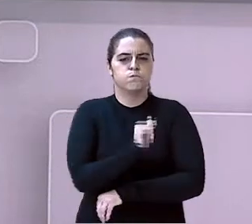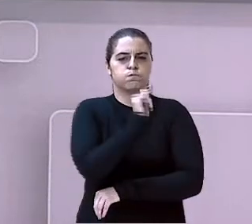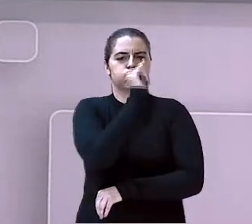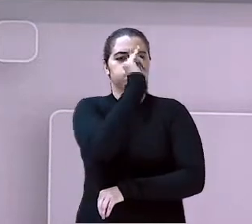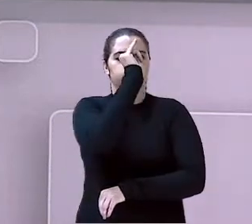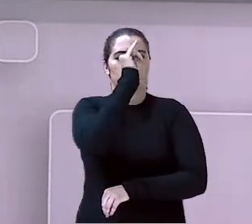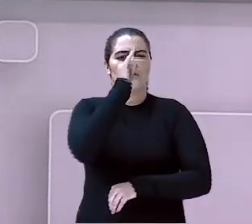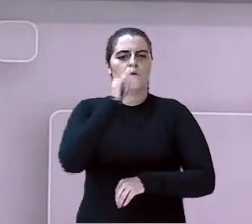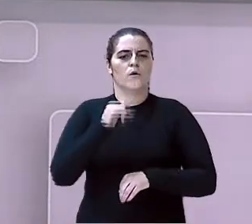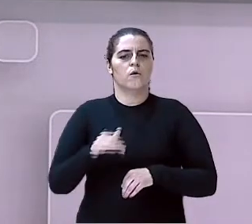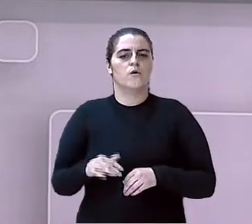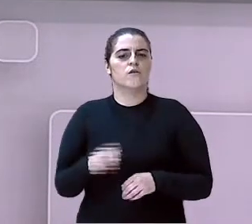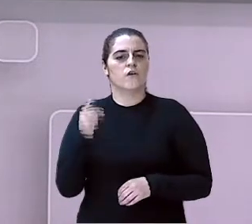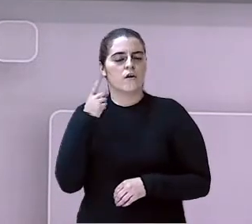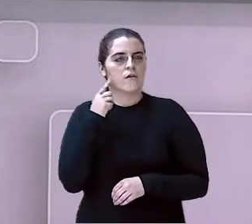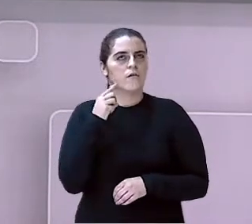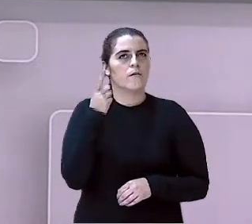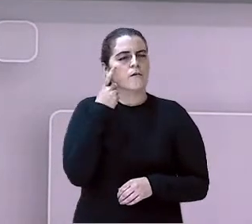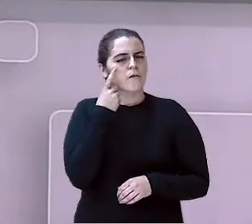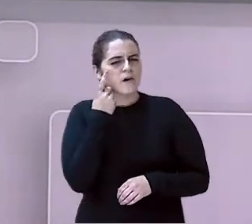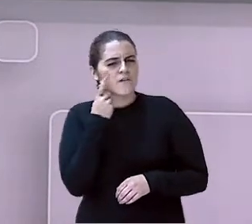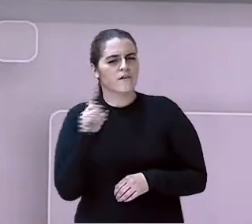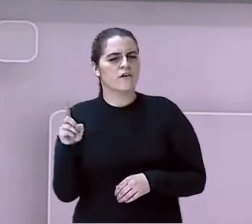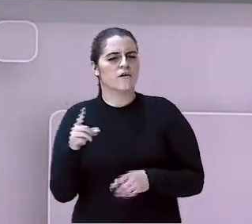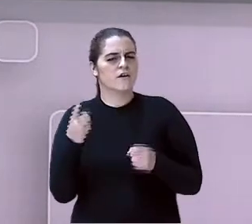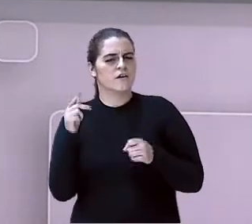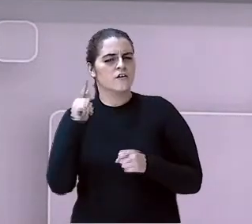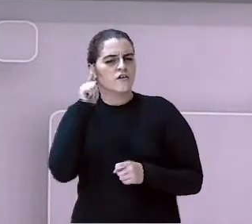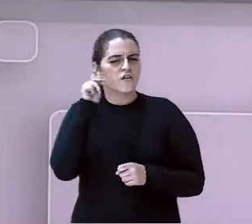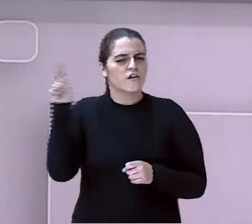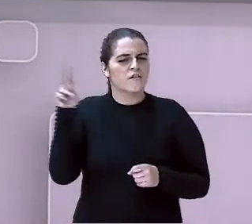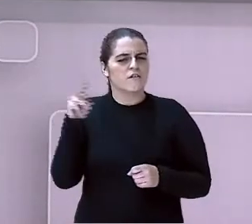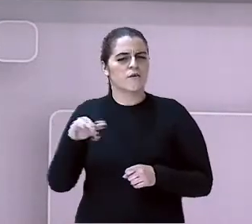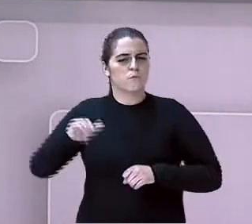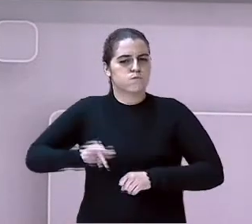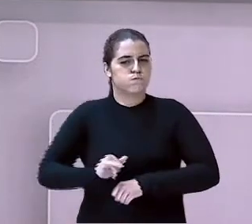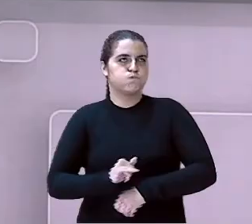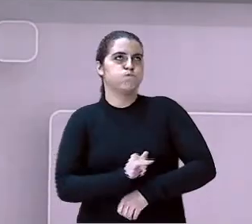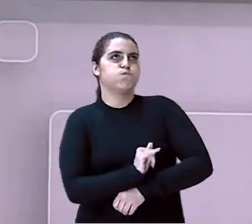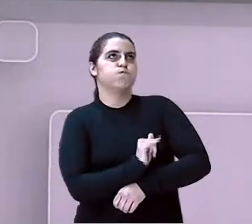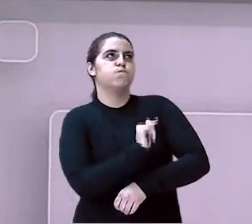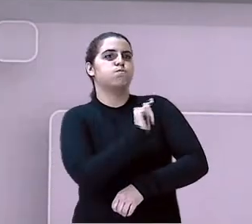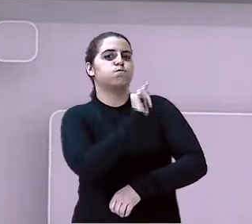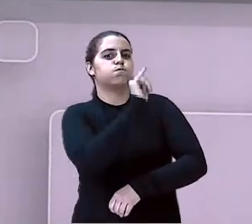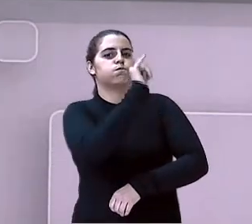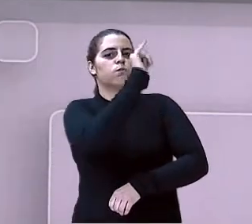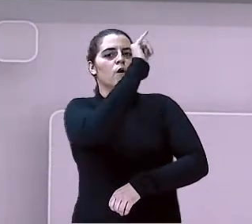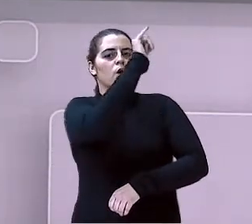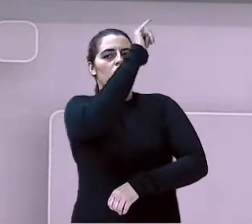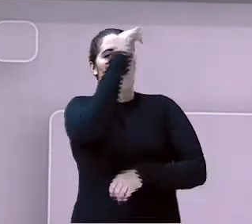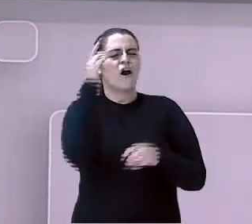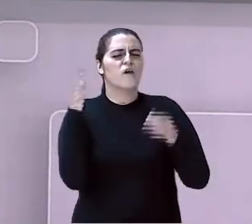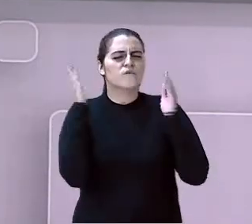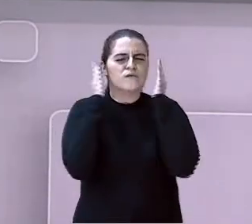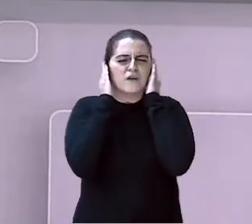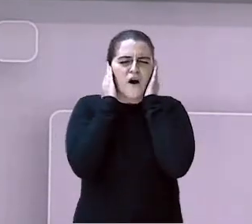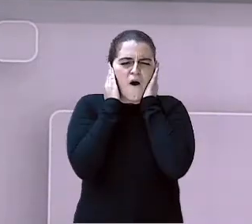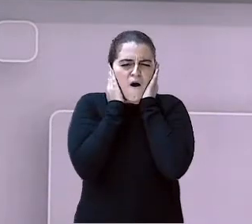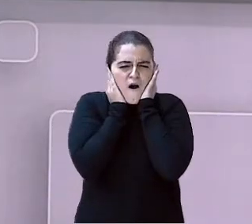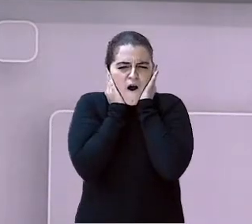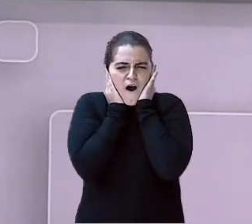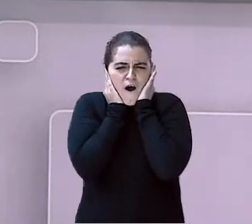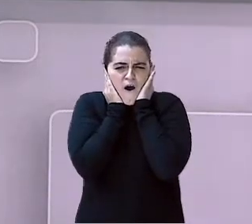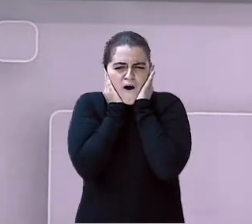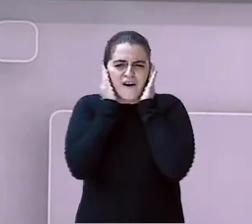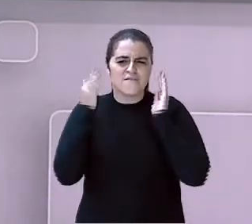Já teve a oportunidade de ir ali pertinho do aeroporto da cidade? O avião, quando ele decola, a gente chega a fazer assim, ó, de tão alto